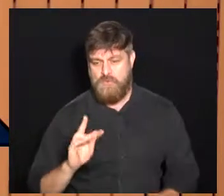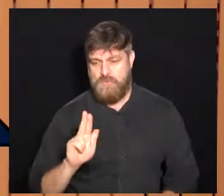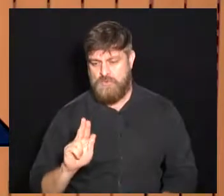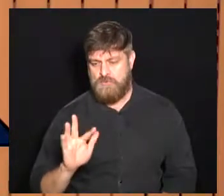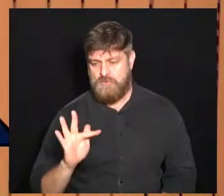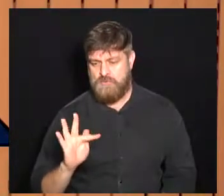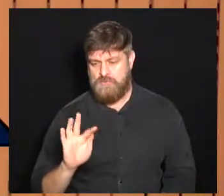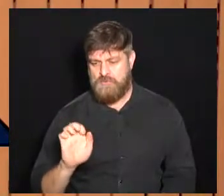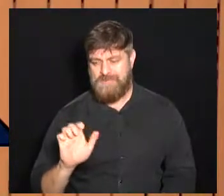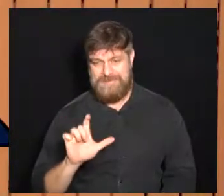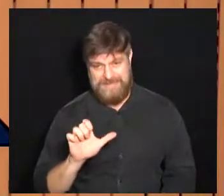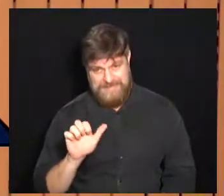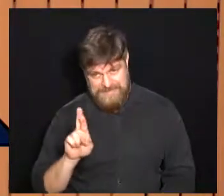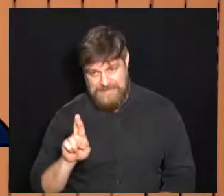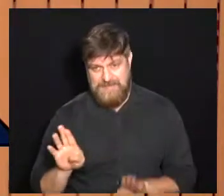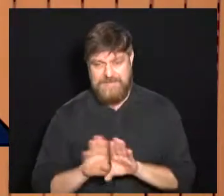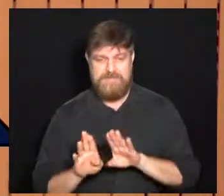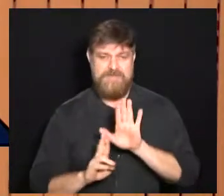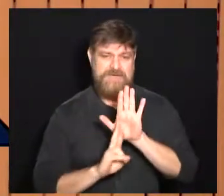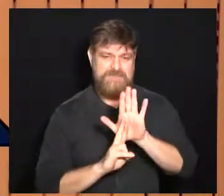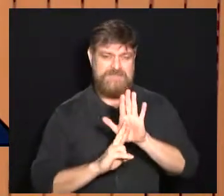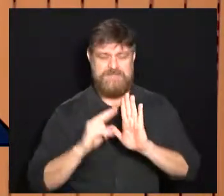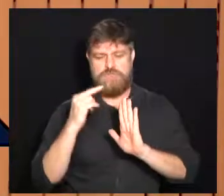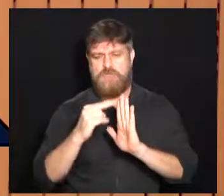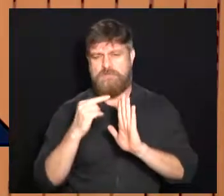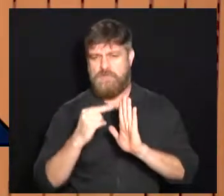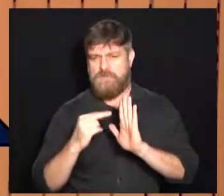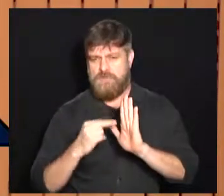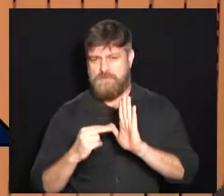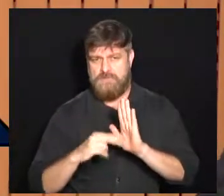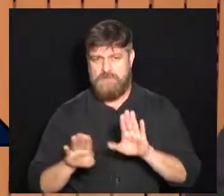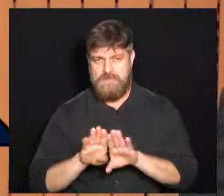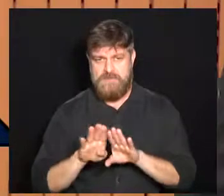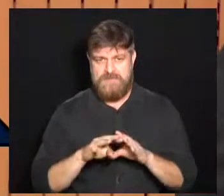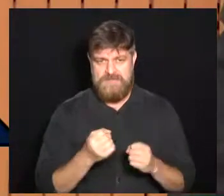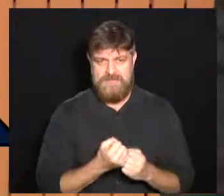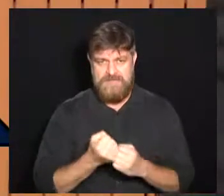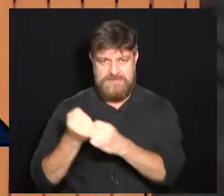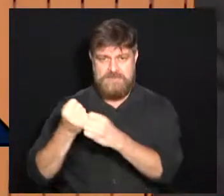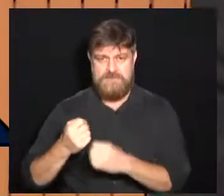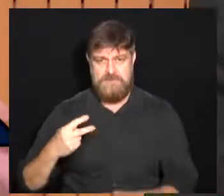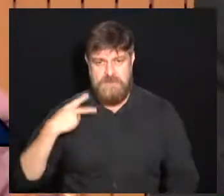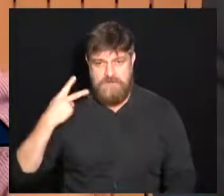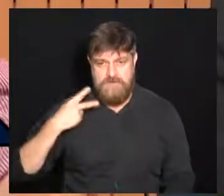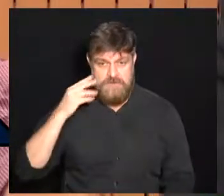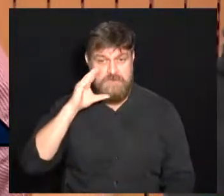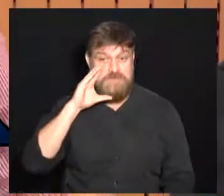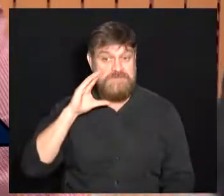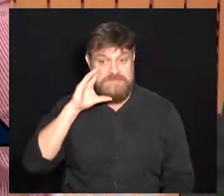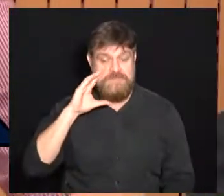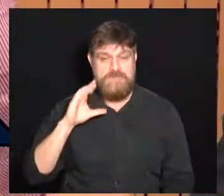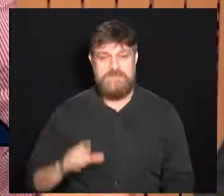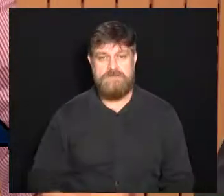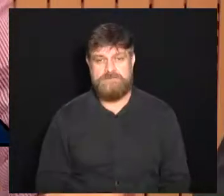representante da NAED Norte, a Mariane Anselmo, assessora do vereador Luiz Henrique Cirilo.